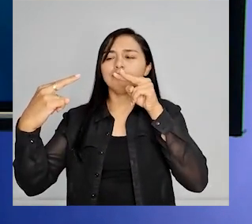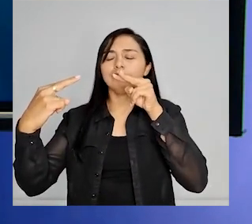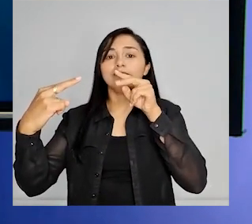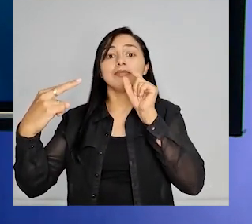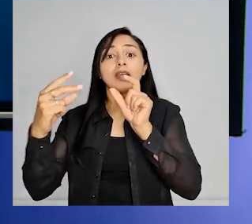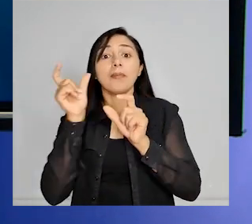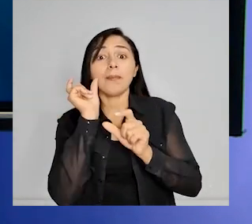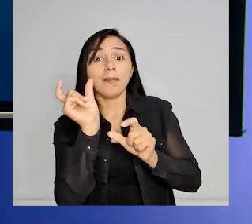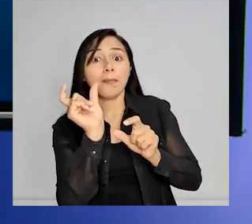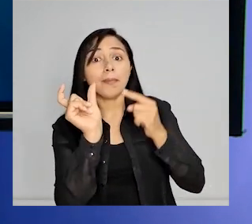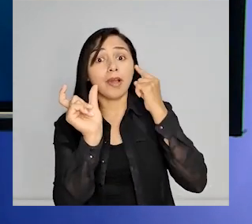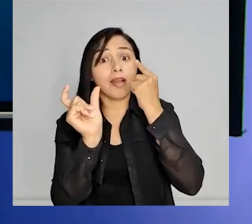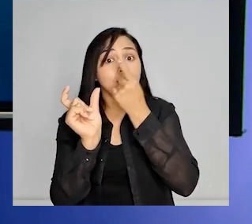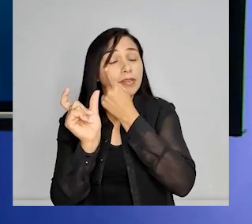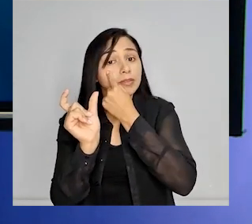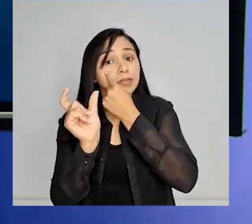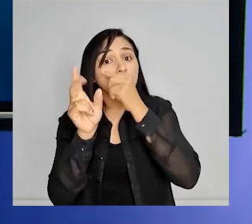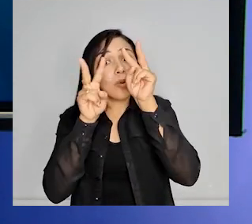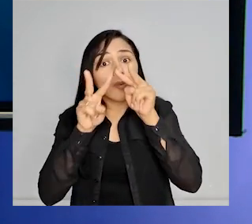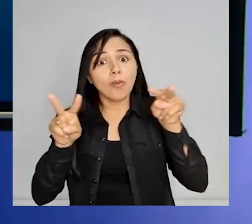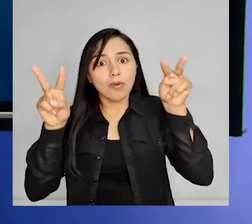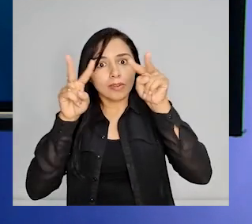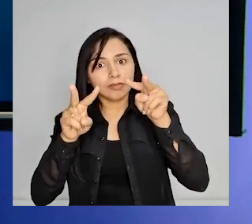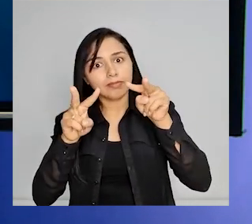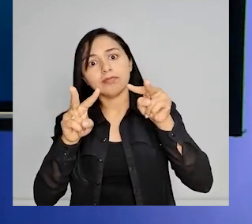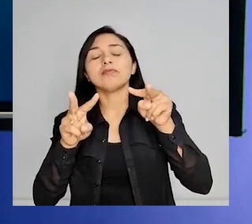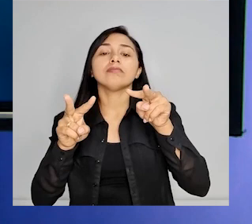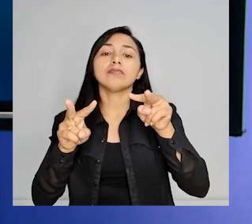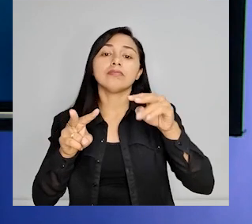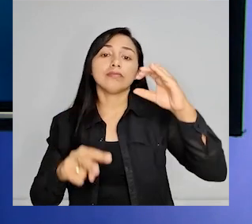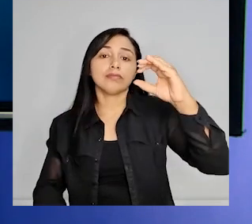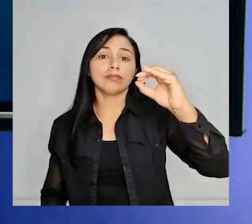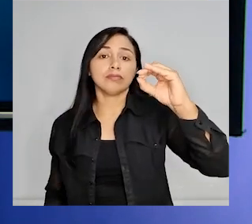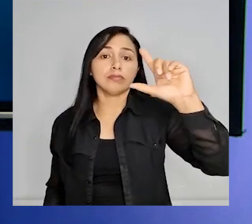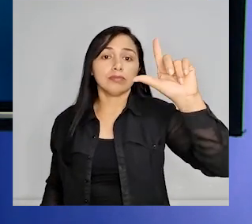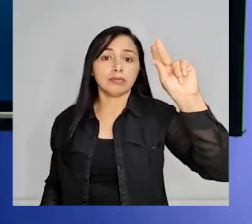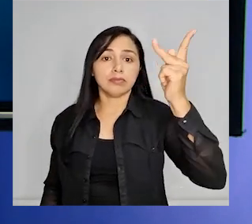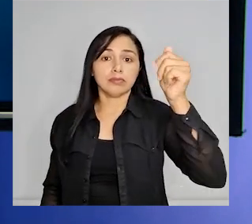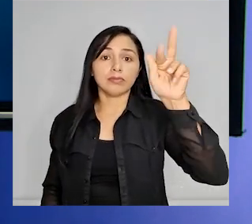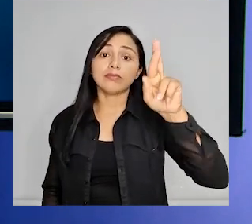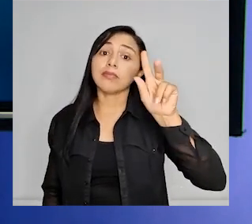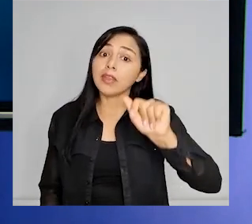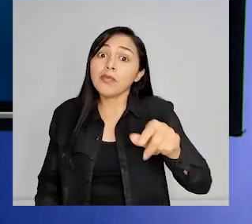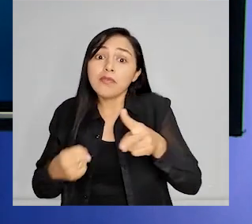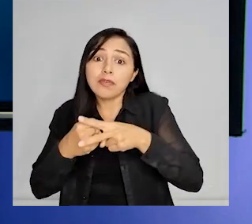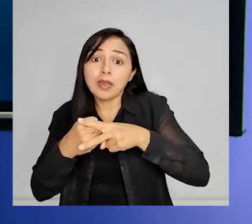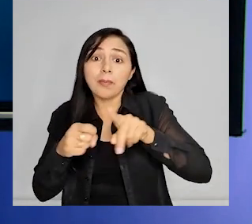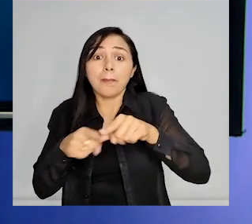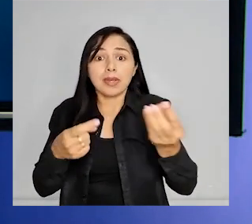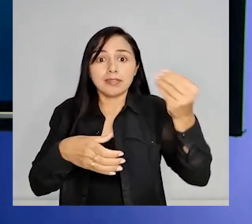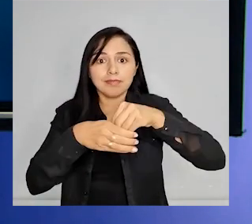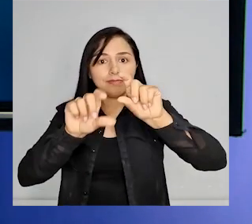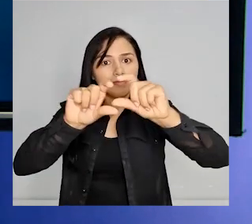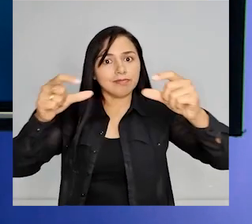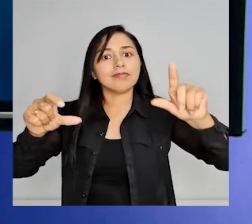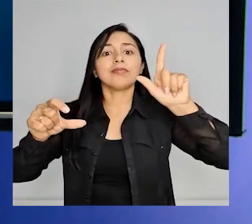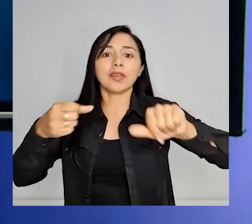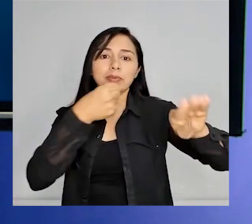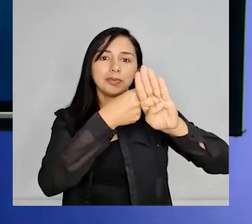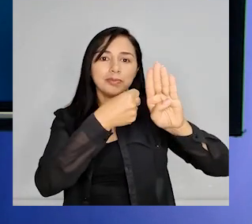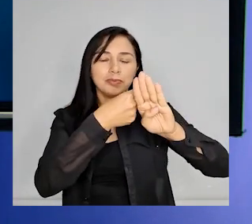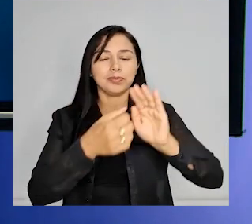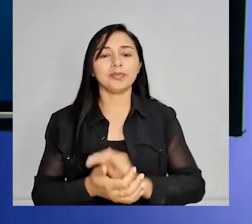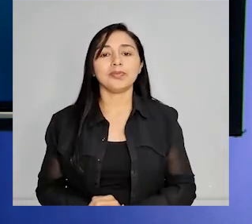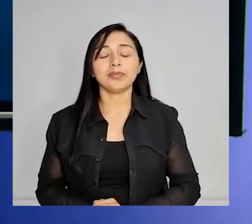e aqui o verbo olhar está assumindo a classificação de substantivo. Letra D, Pedro